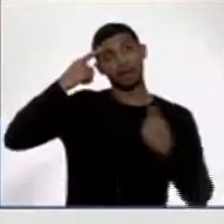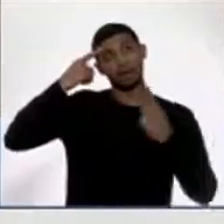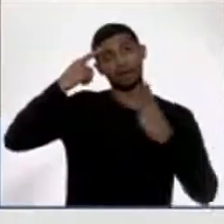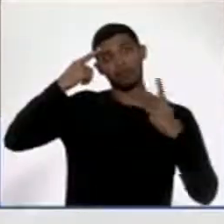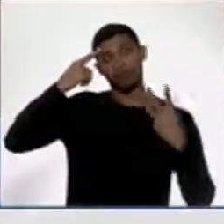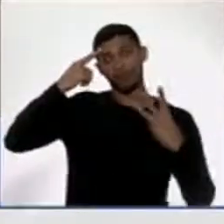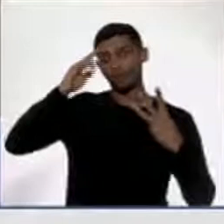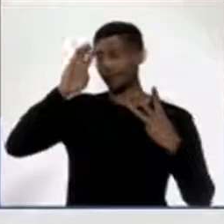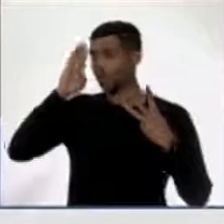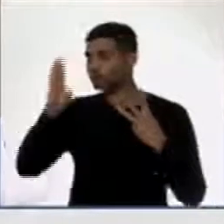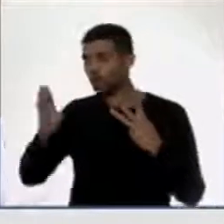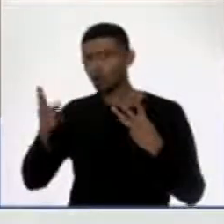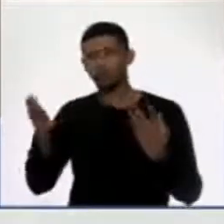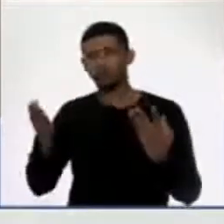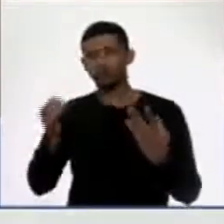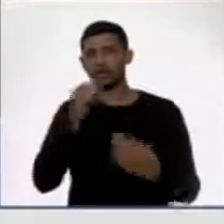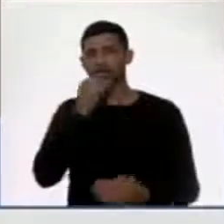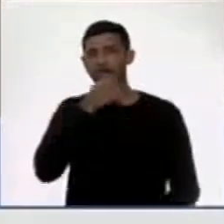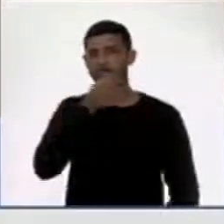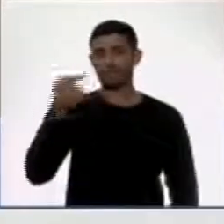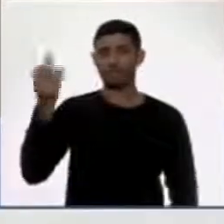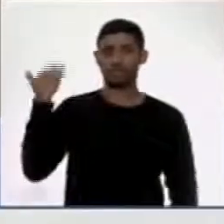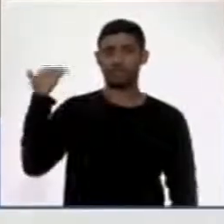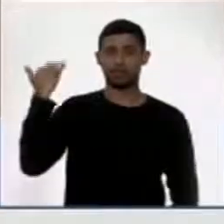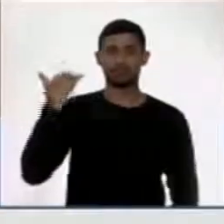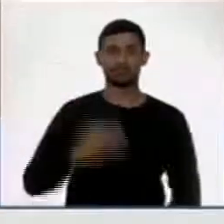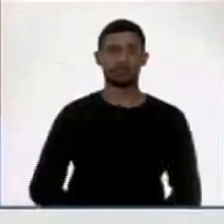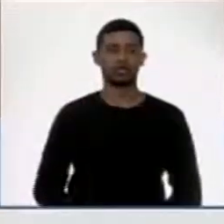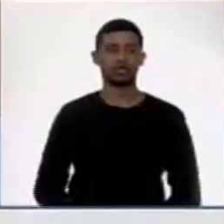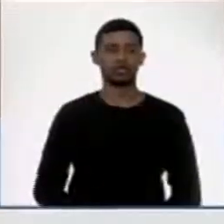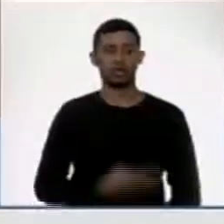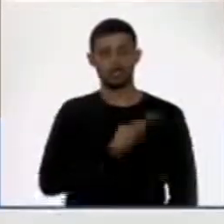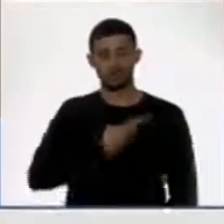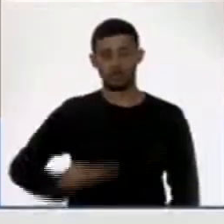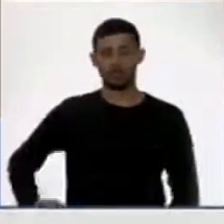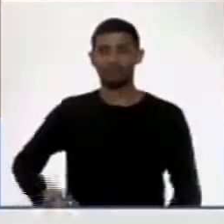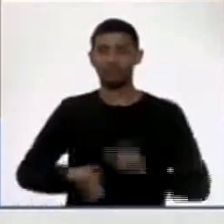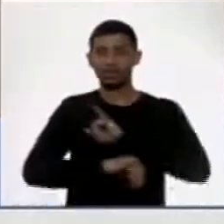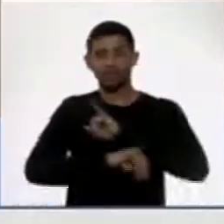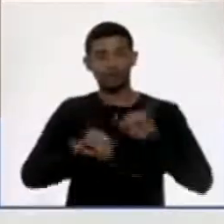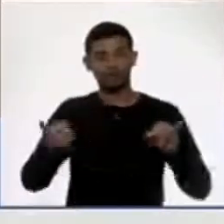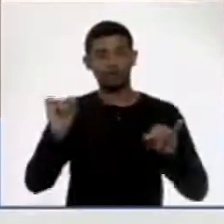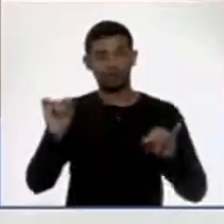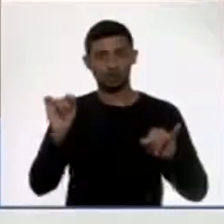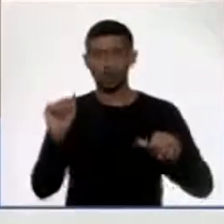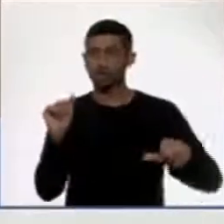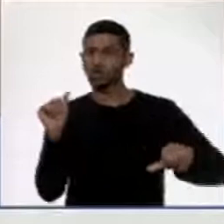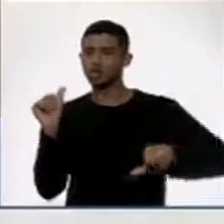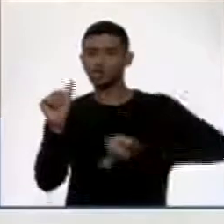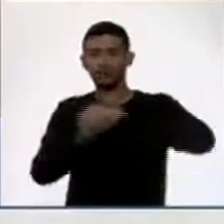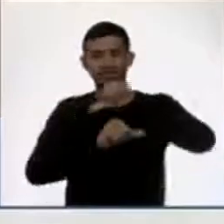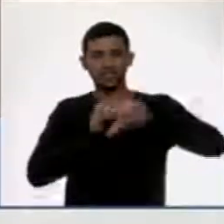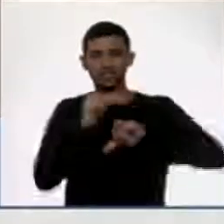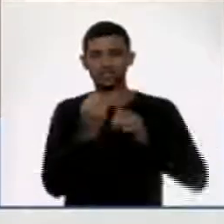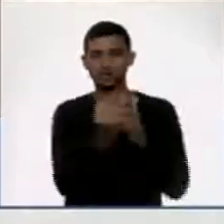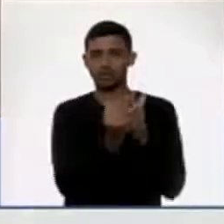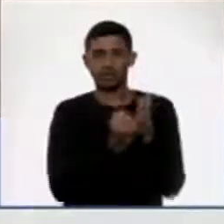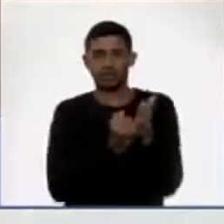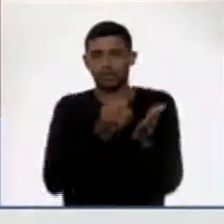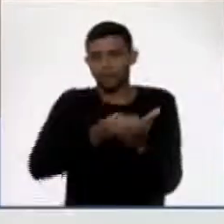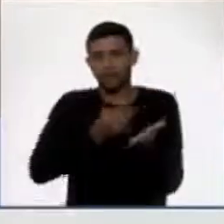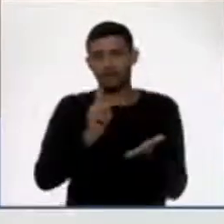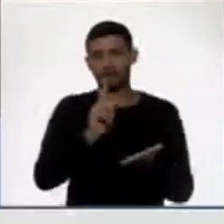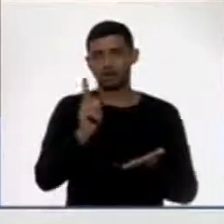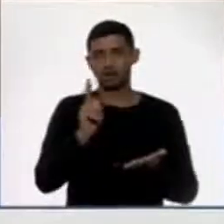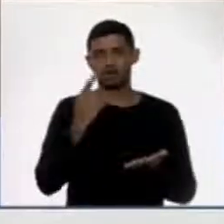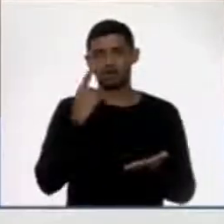exemplo, na semana que passou, o governo anunciou a renovação de isenção fiscal